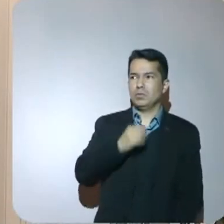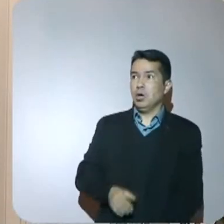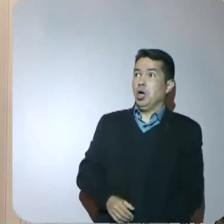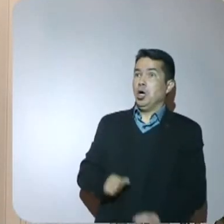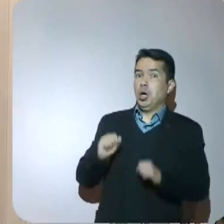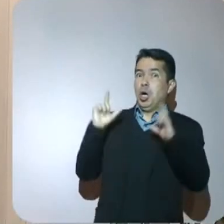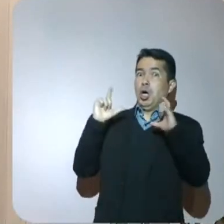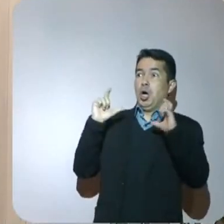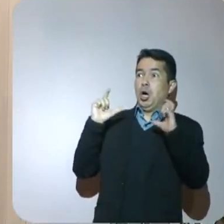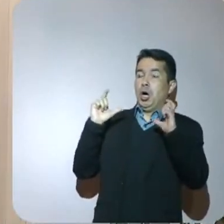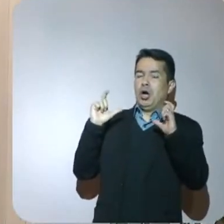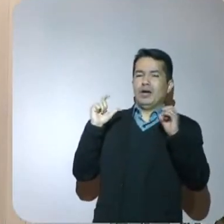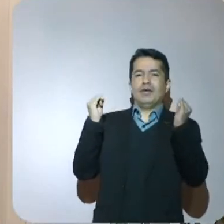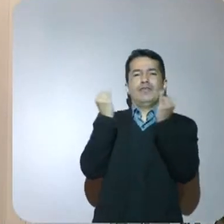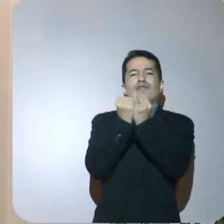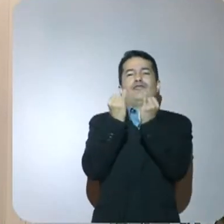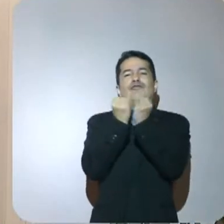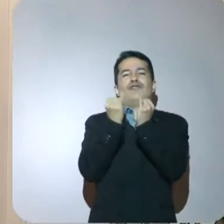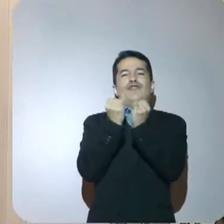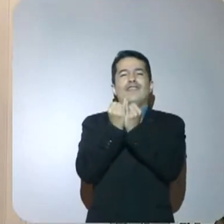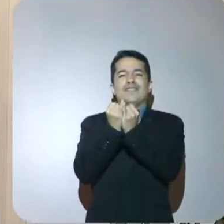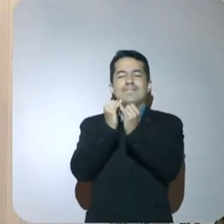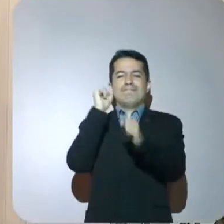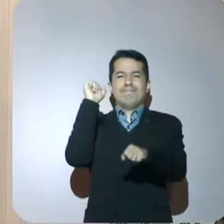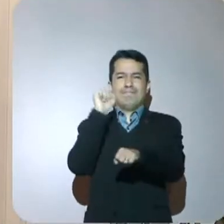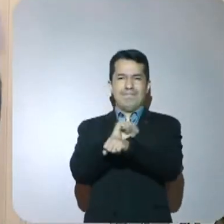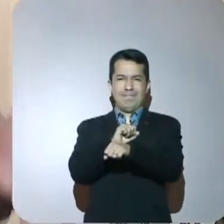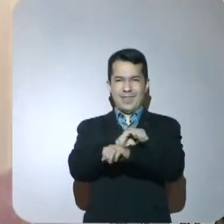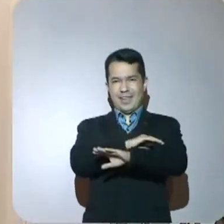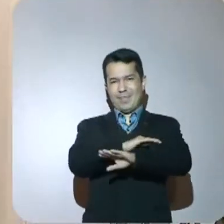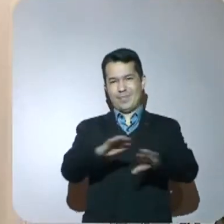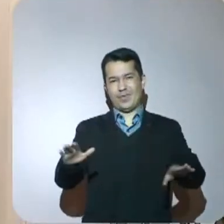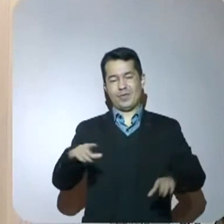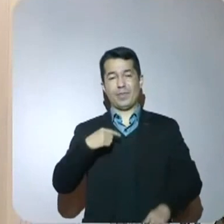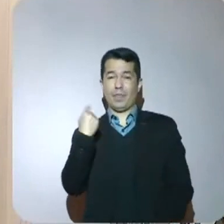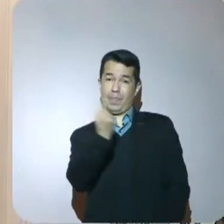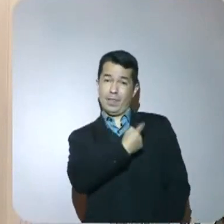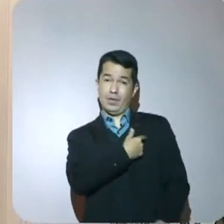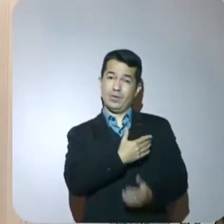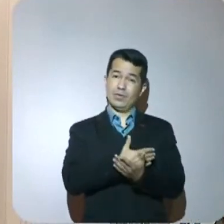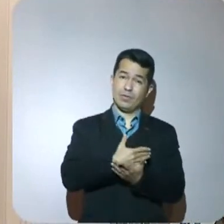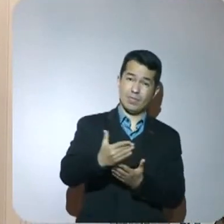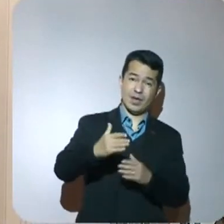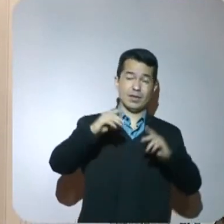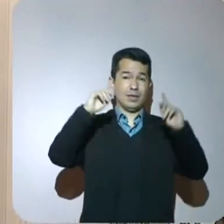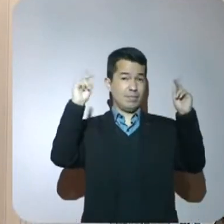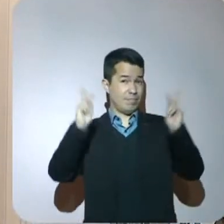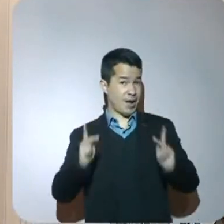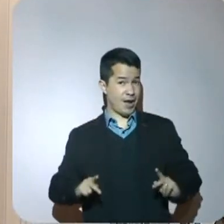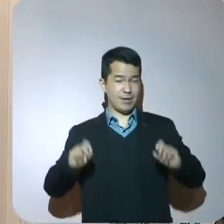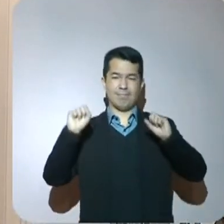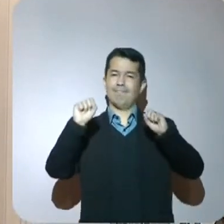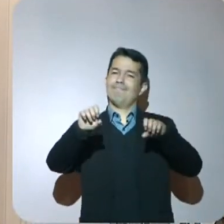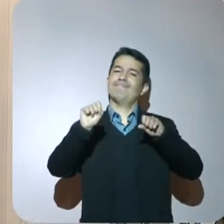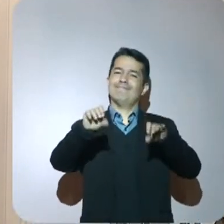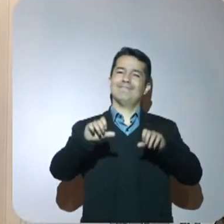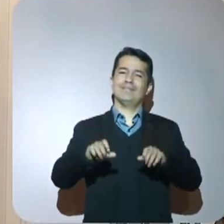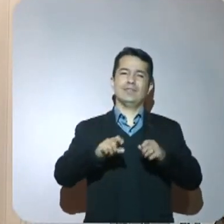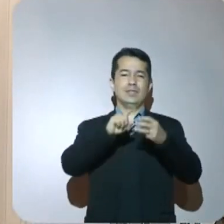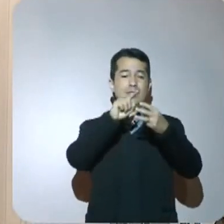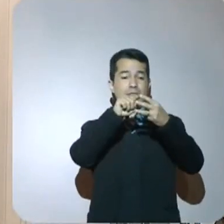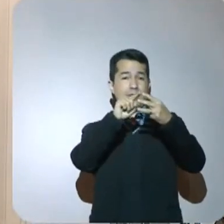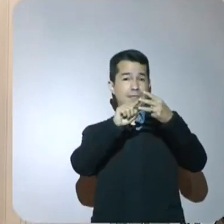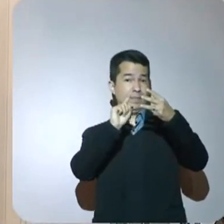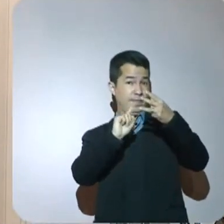ele vai falar no seu ouvido, não. Pode ter certeza, tá? E a gente se torna ministro da paz. Terceira coisa, o Senhor